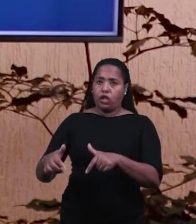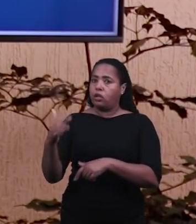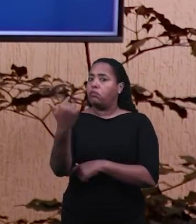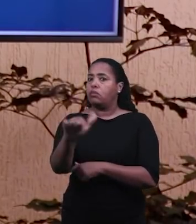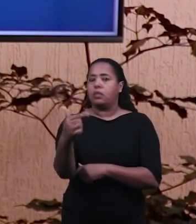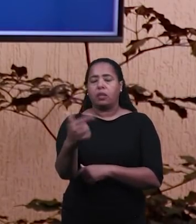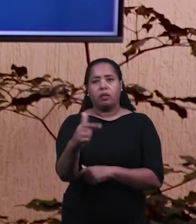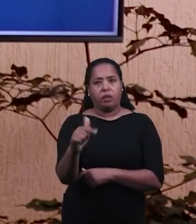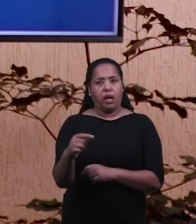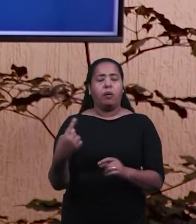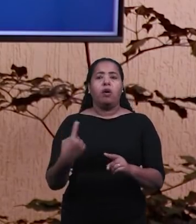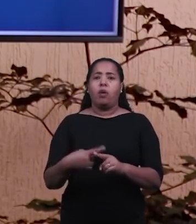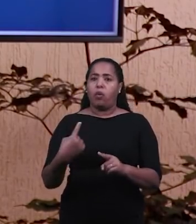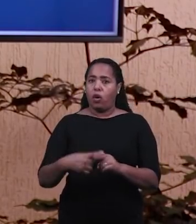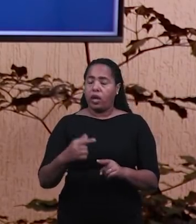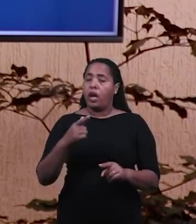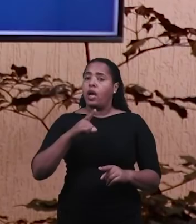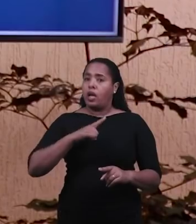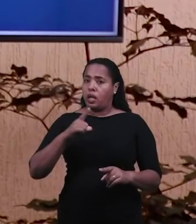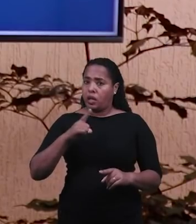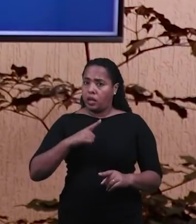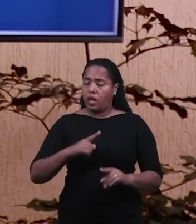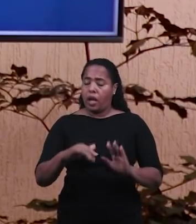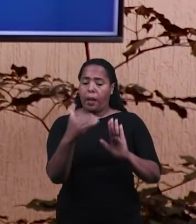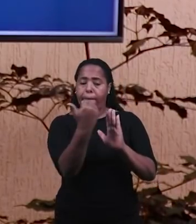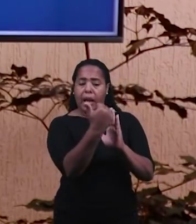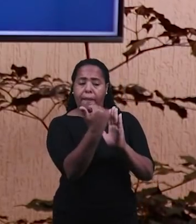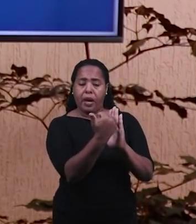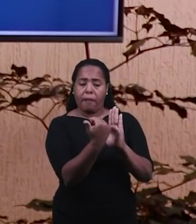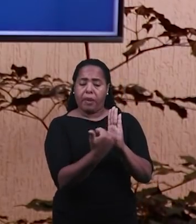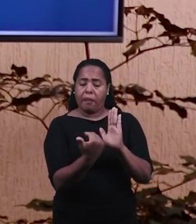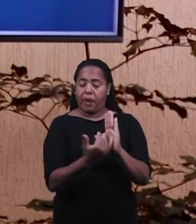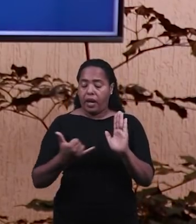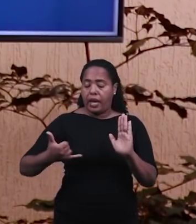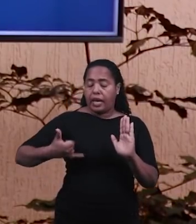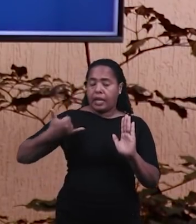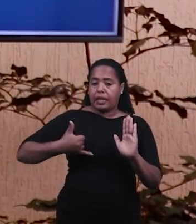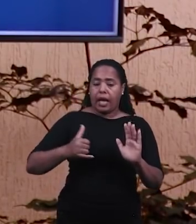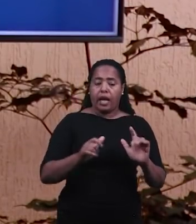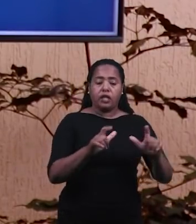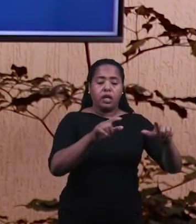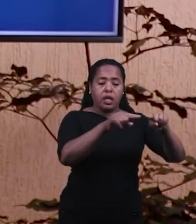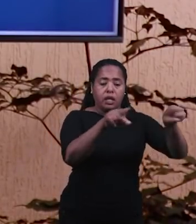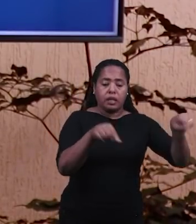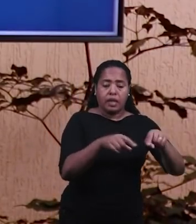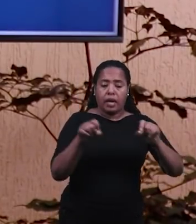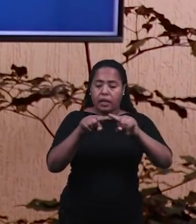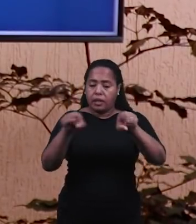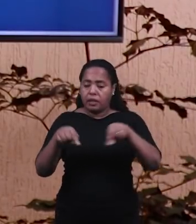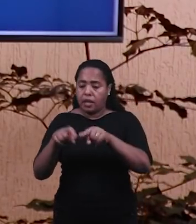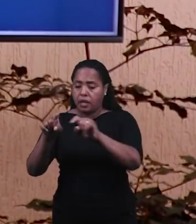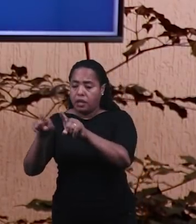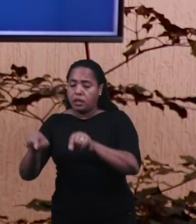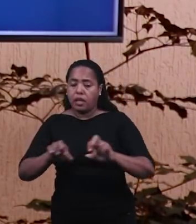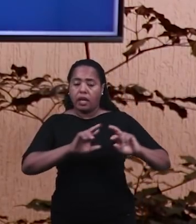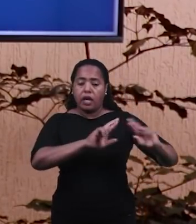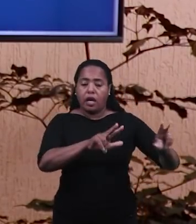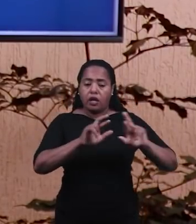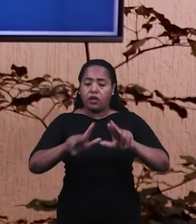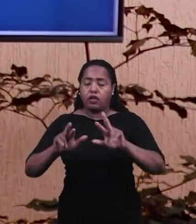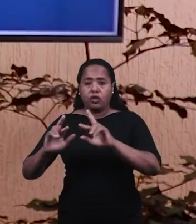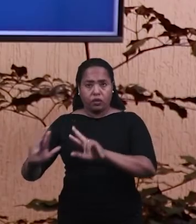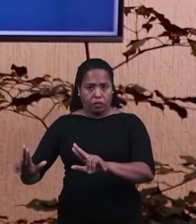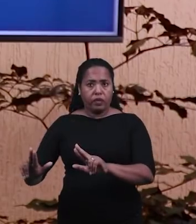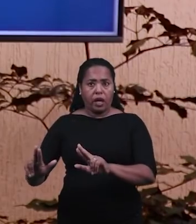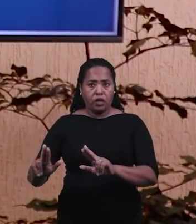Porque existe uma determinação das idades e de quais classes as crianças estão. Então, cada caso deve